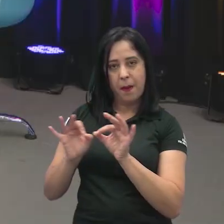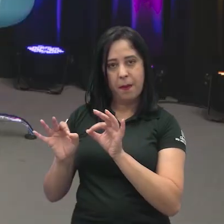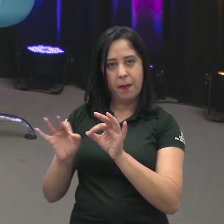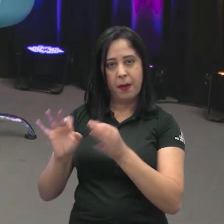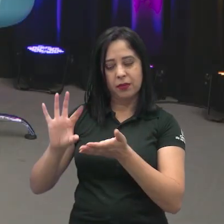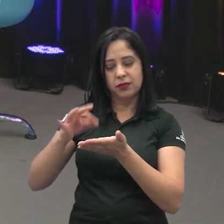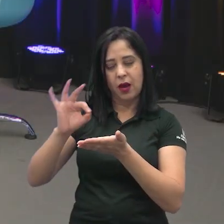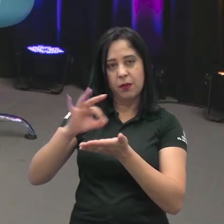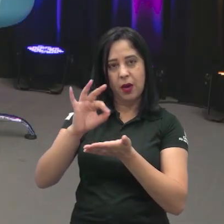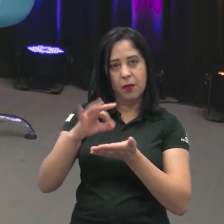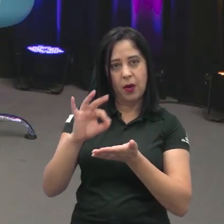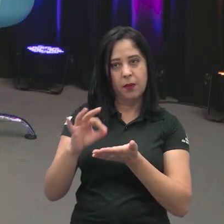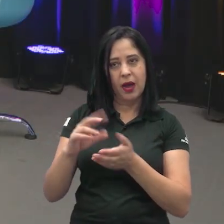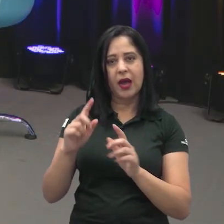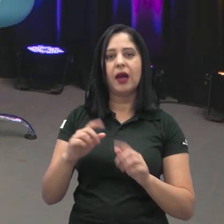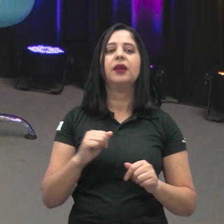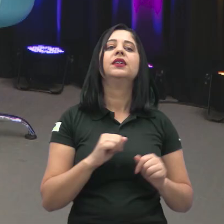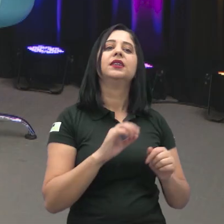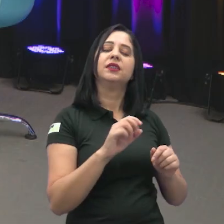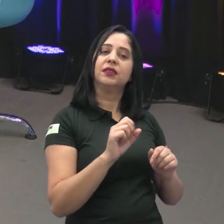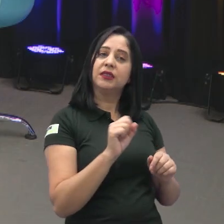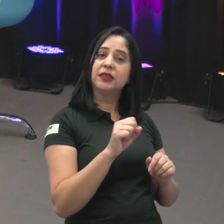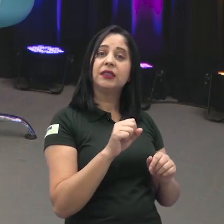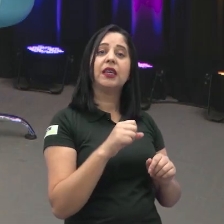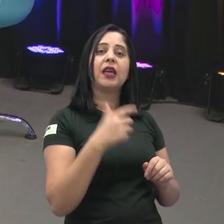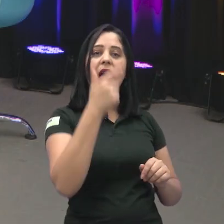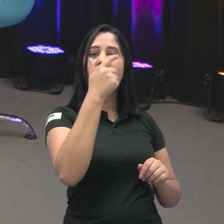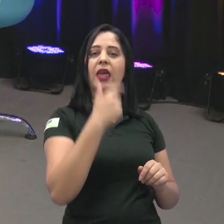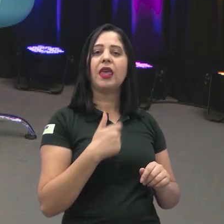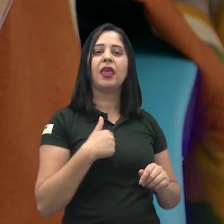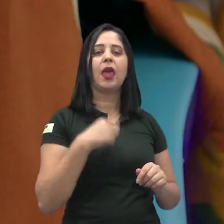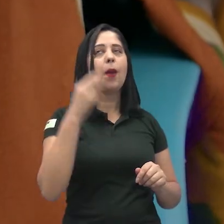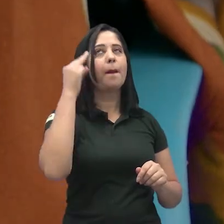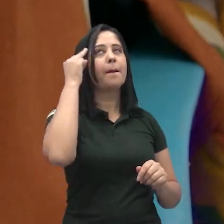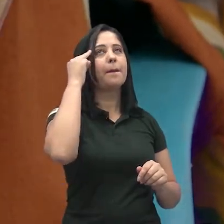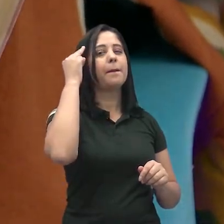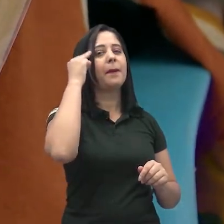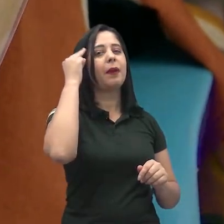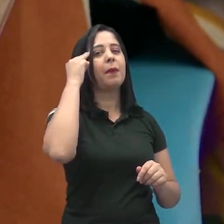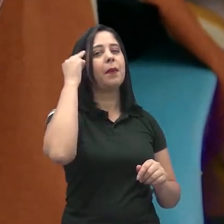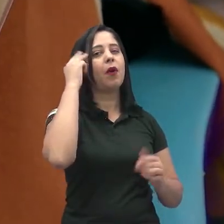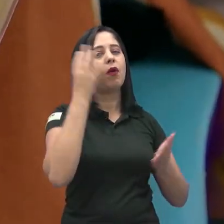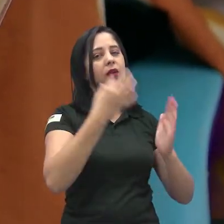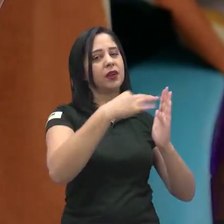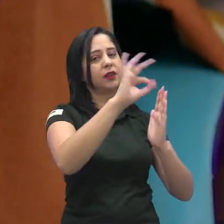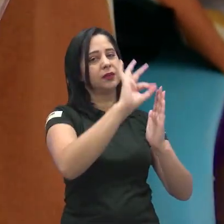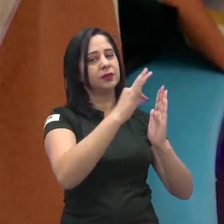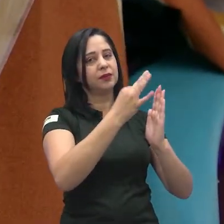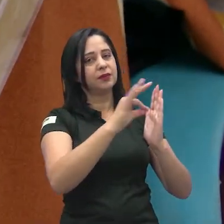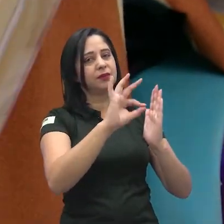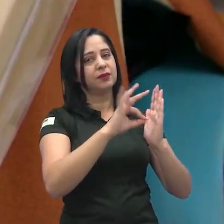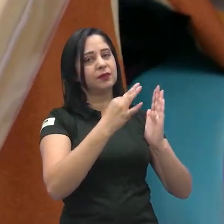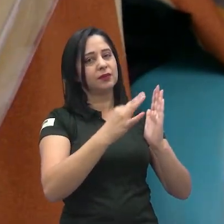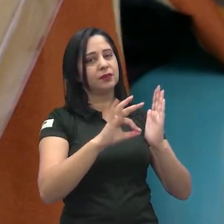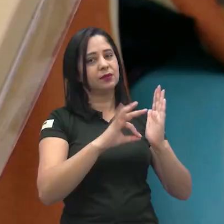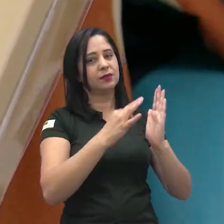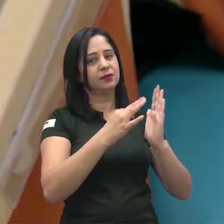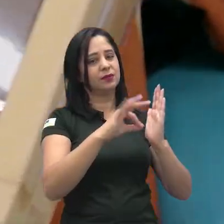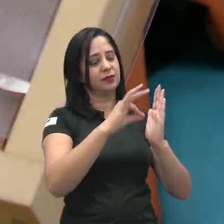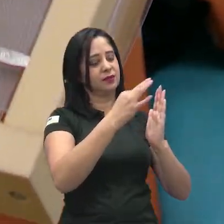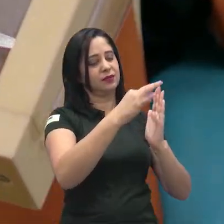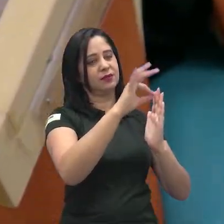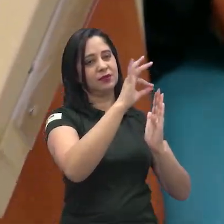que, para eu, assim, manter essa memória e tudo, viva. Eu reproduzo ela com tinta, trago assim a agulha